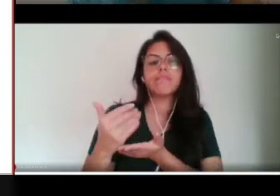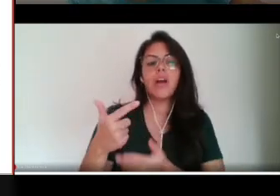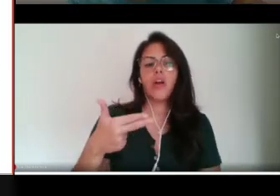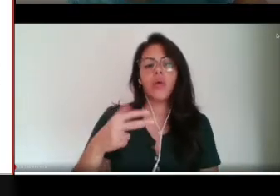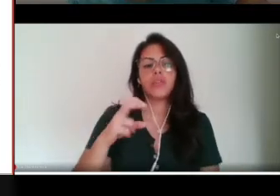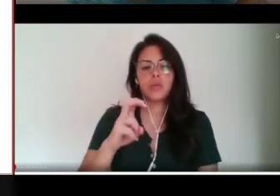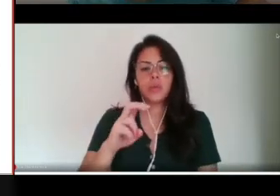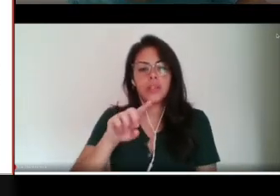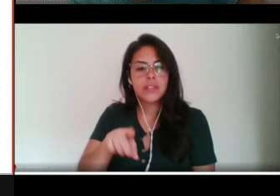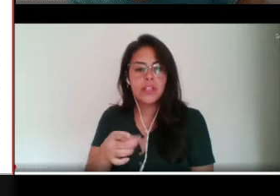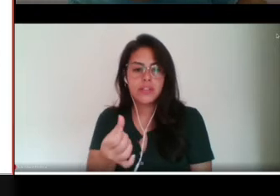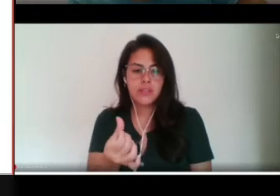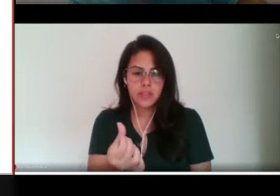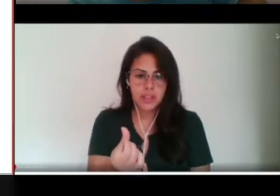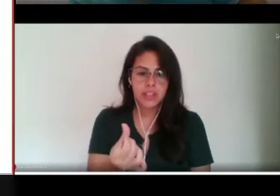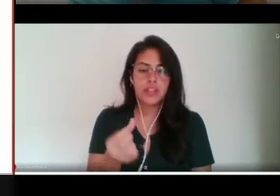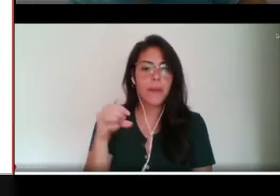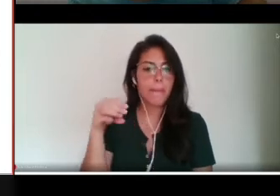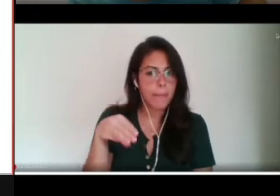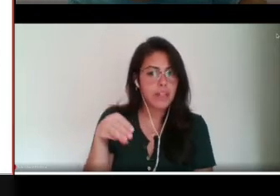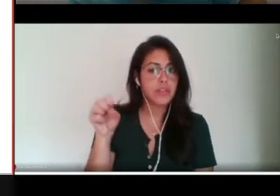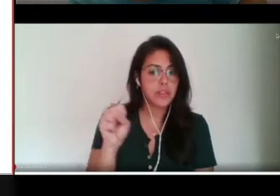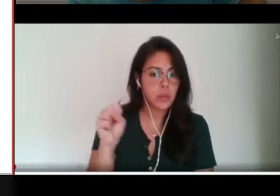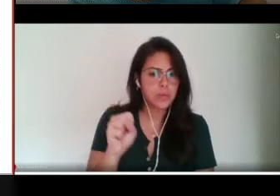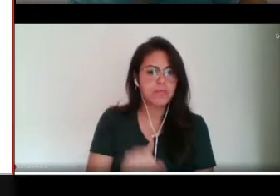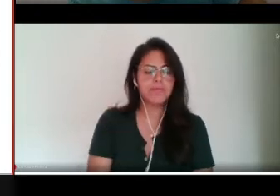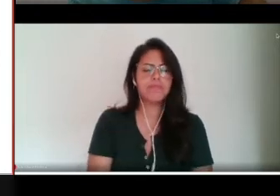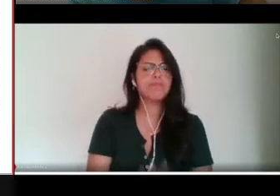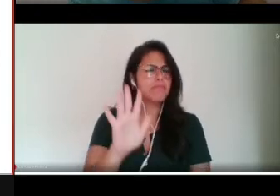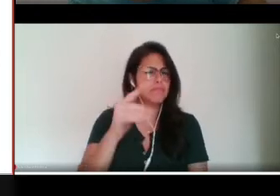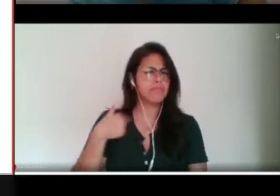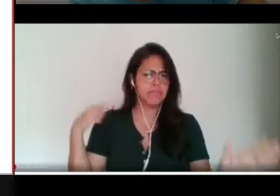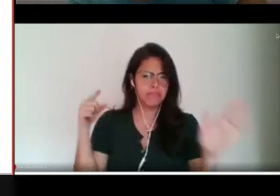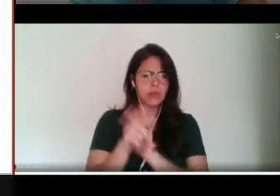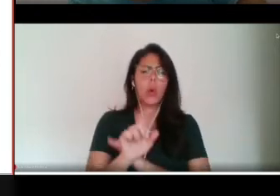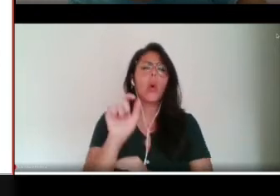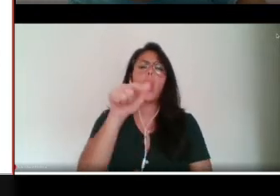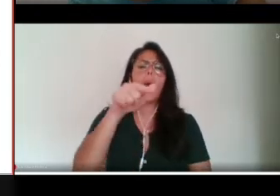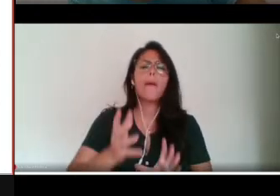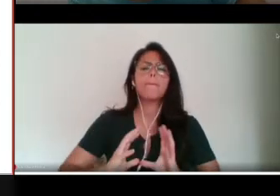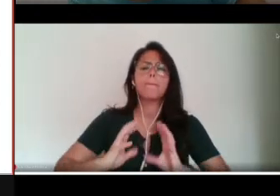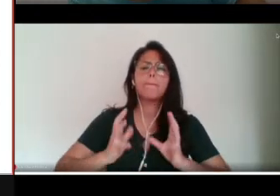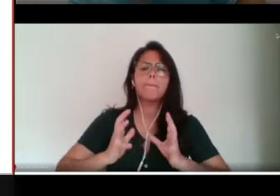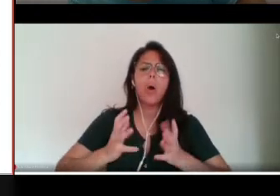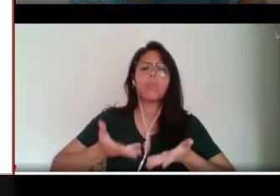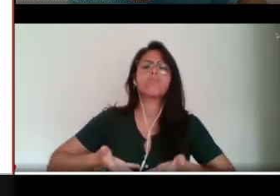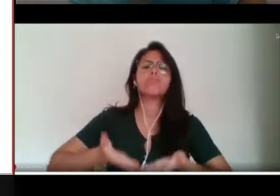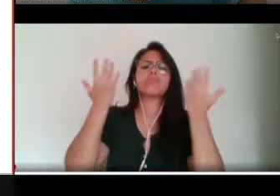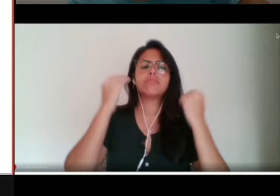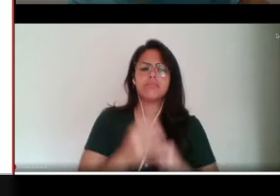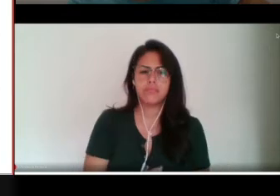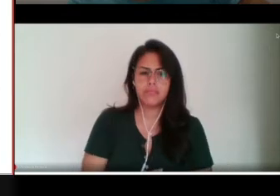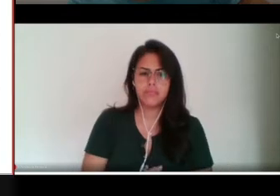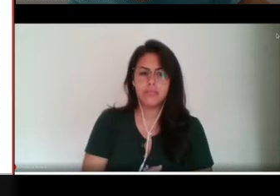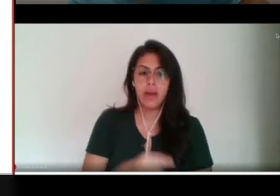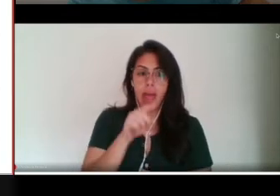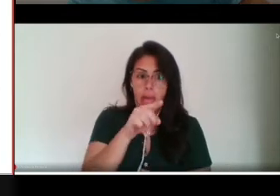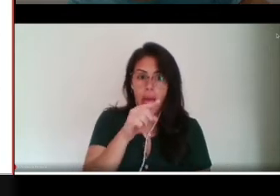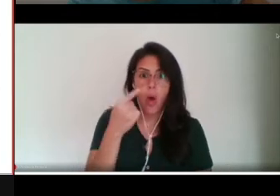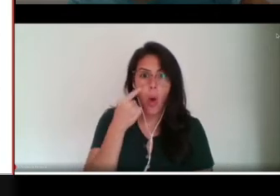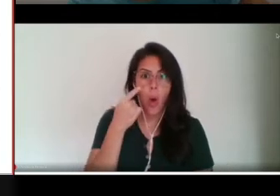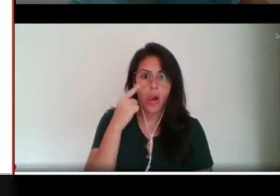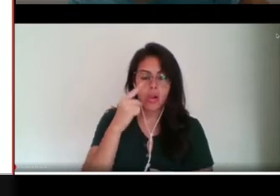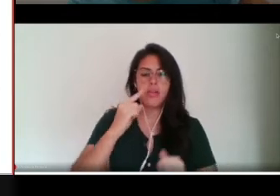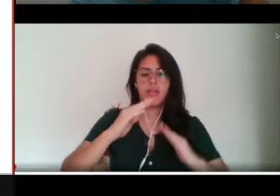está fazendo? Eu jogo, ela sai aqui do topo do prédio, ela sobe e depois